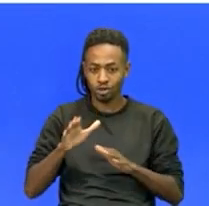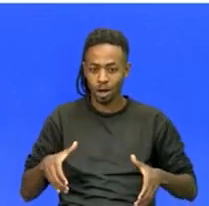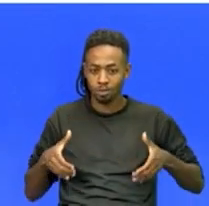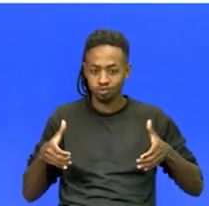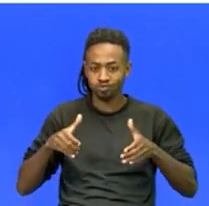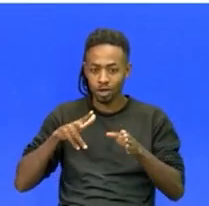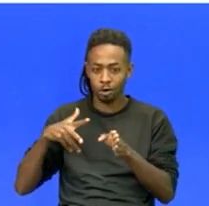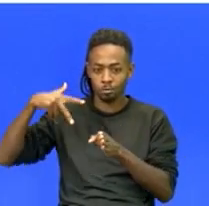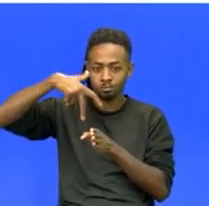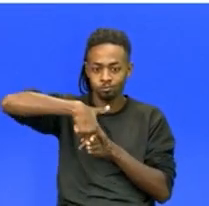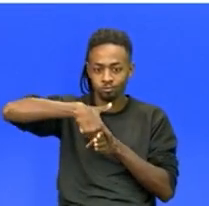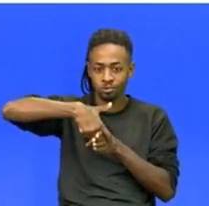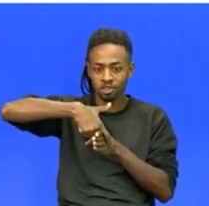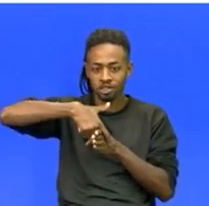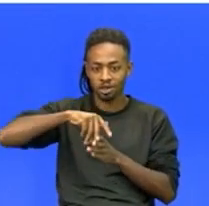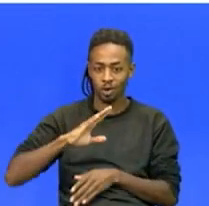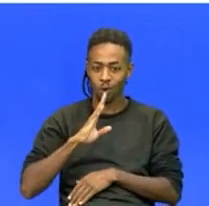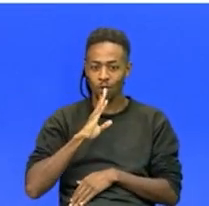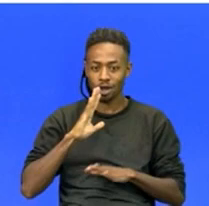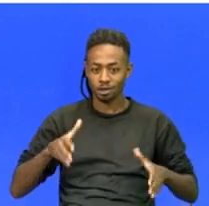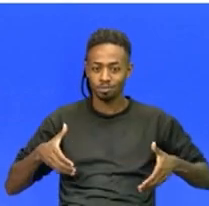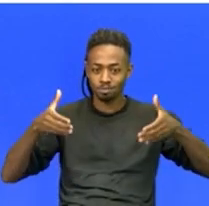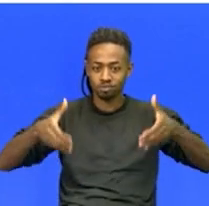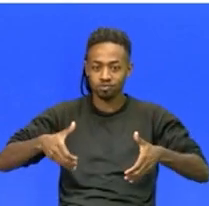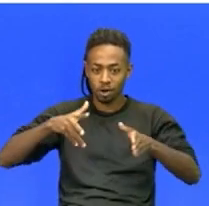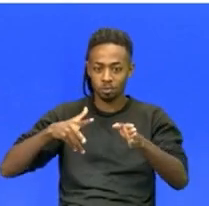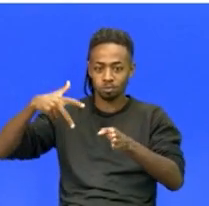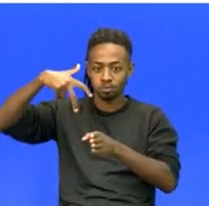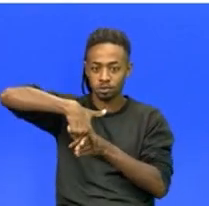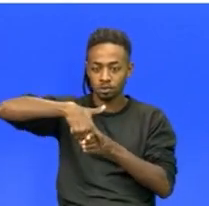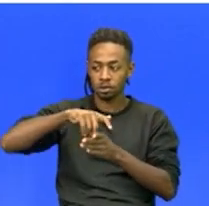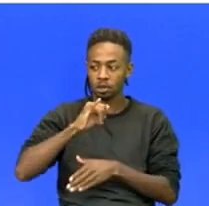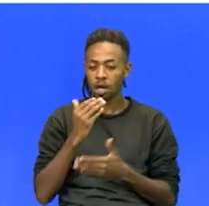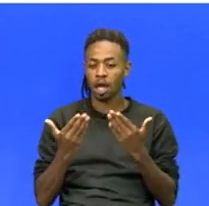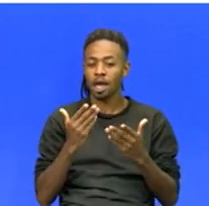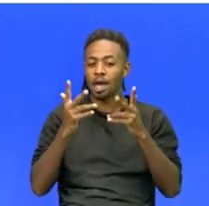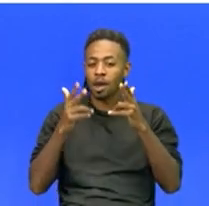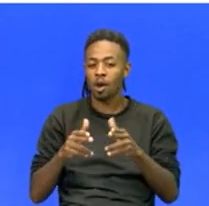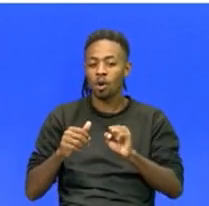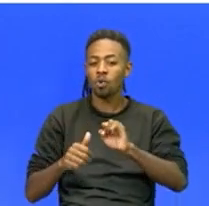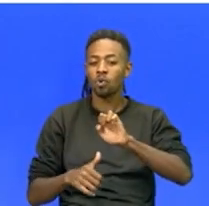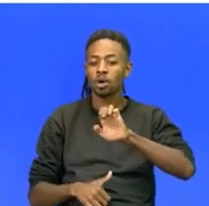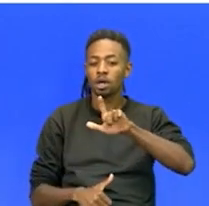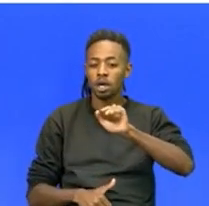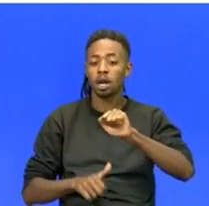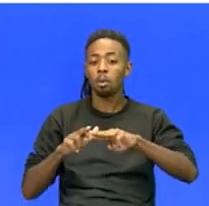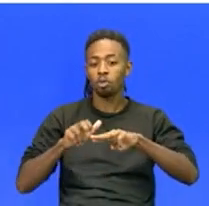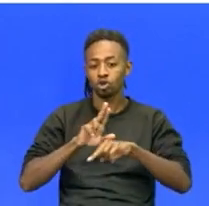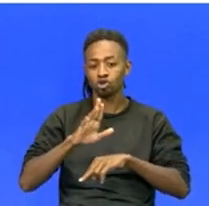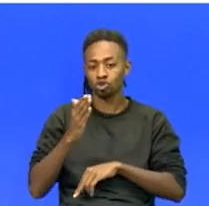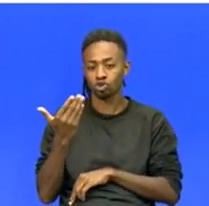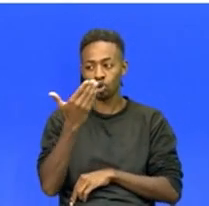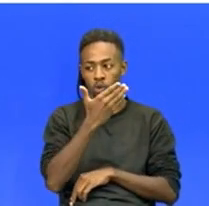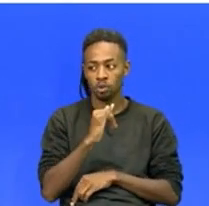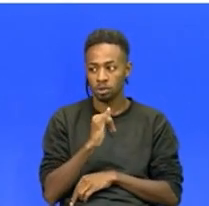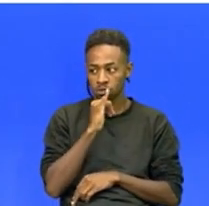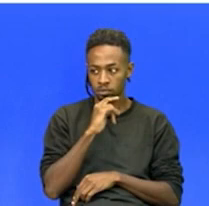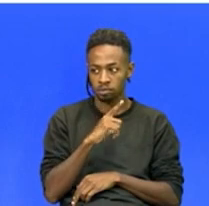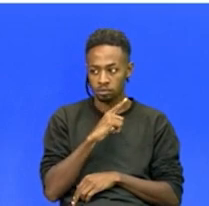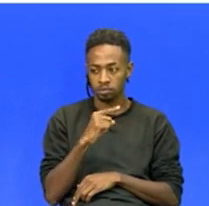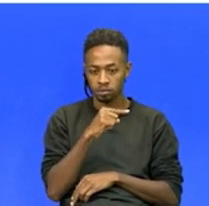muito importante. Onde que tem um ponto na direção máximo e no outro o mínimo. Aqui, o mínimo aqui e o máximo aqui.